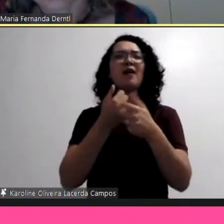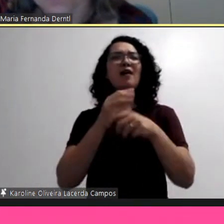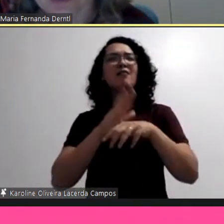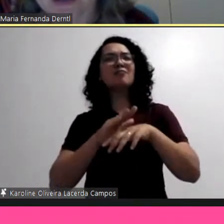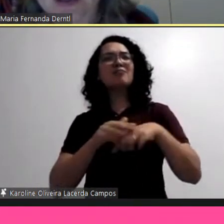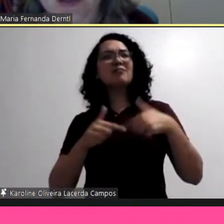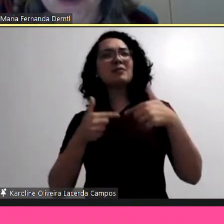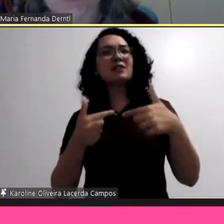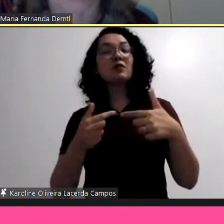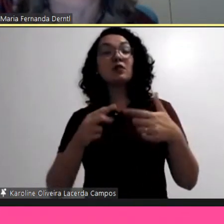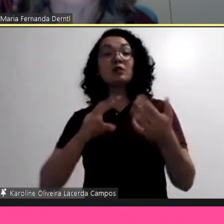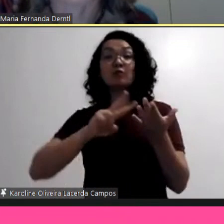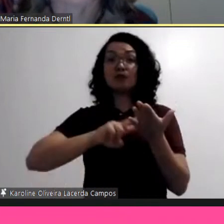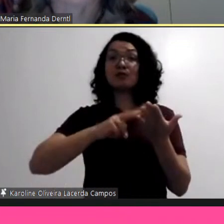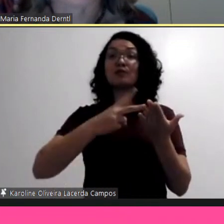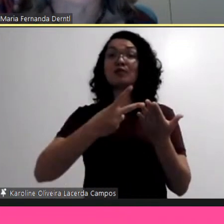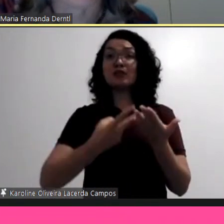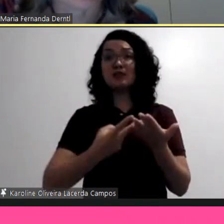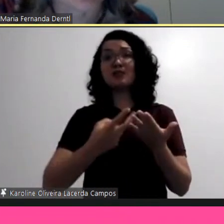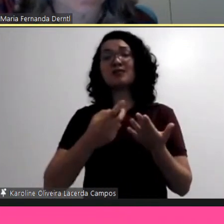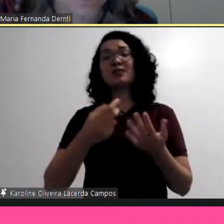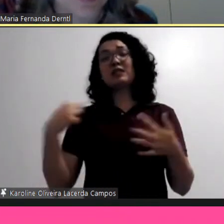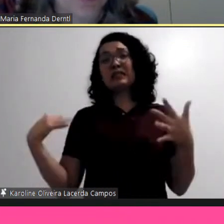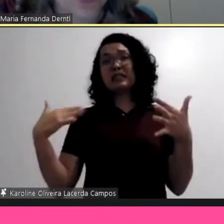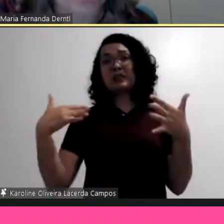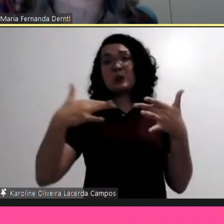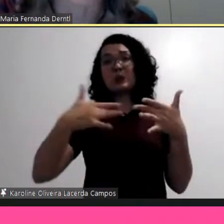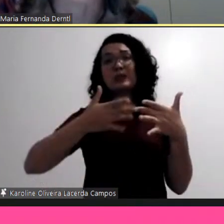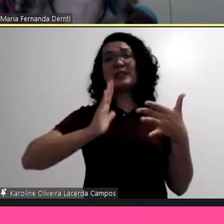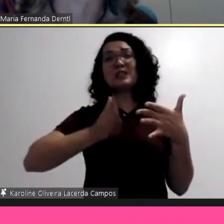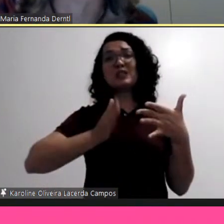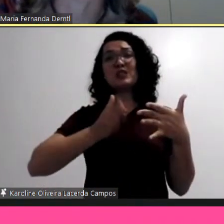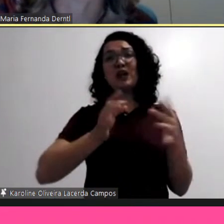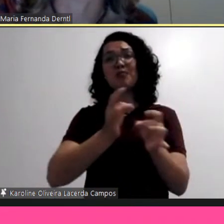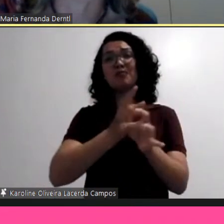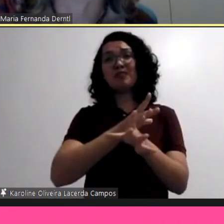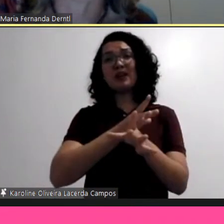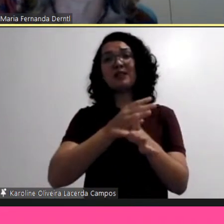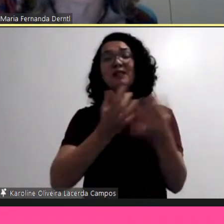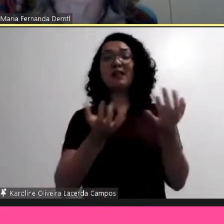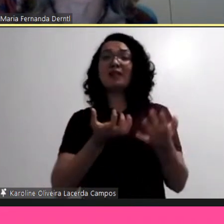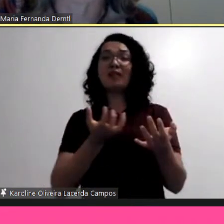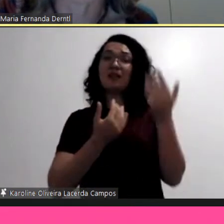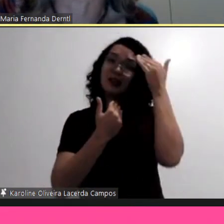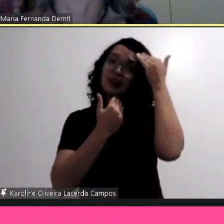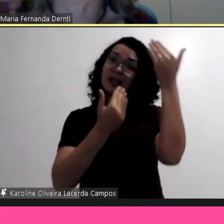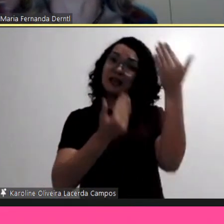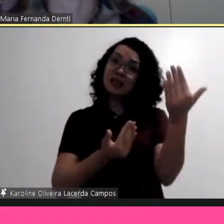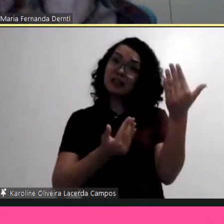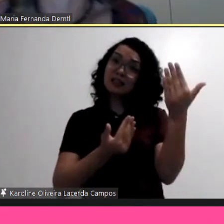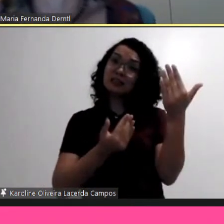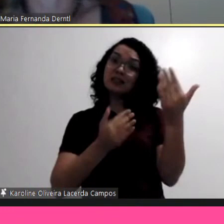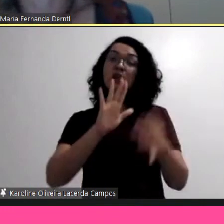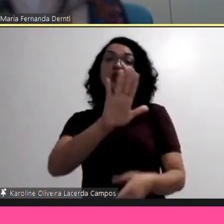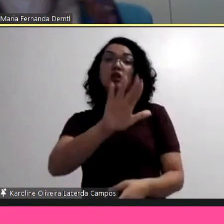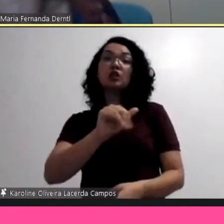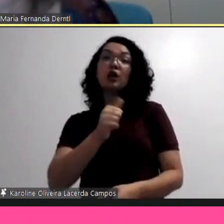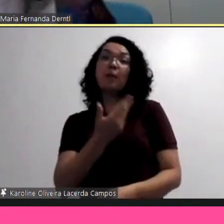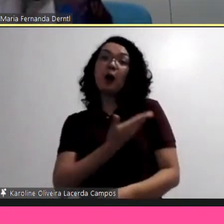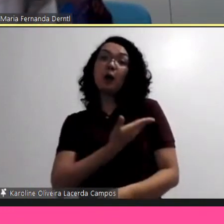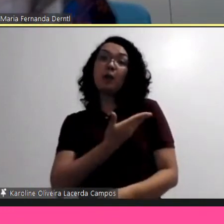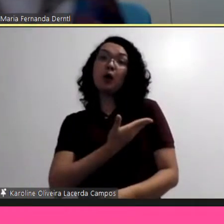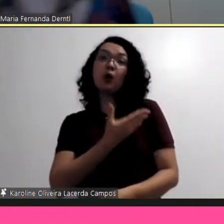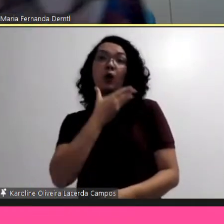está em cima da hora. Eu queria agradecer muito a vocês e passar para o meu colega Pedro Paulo, para